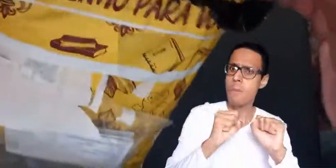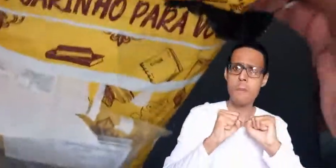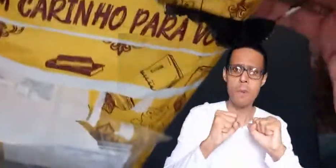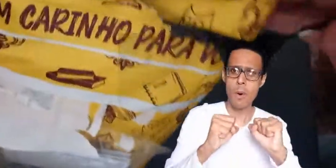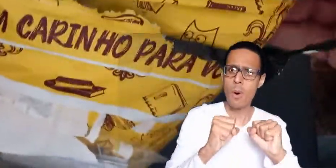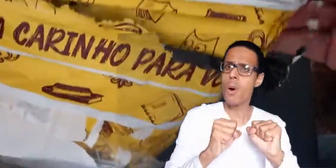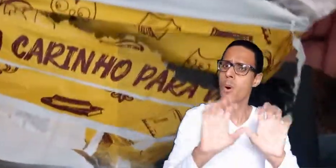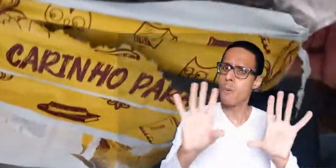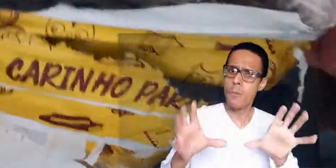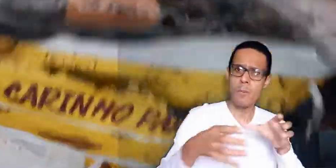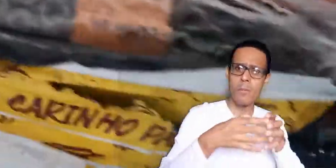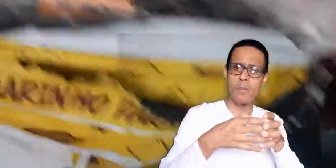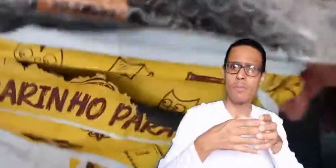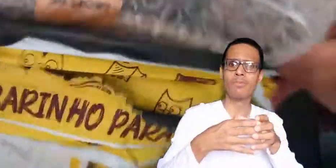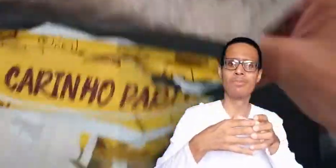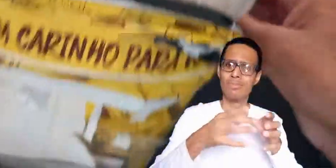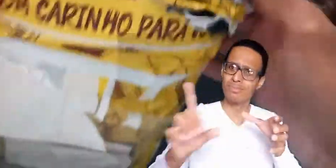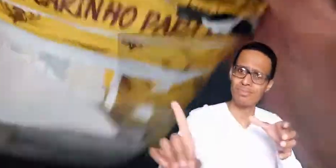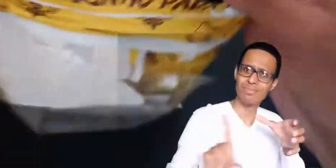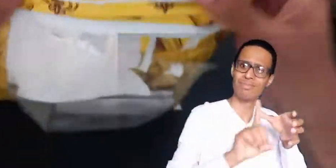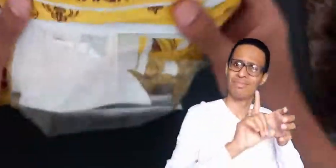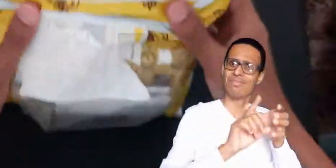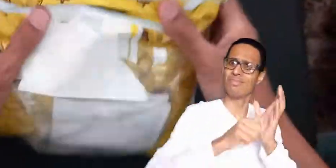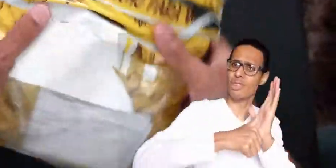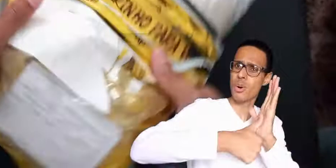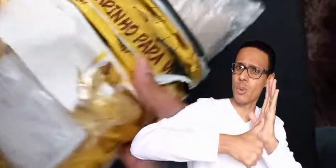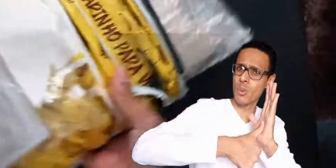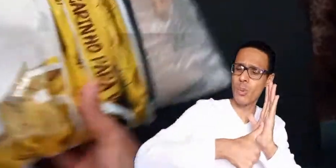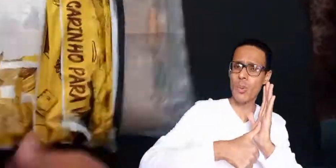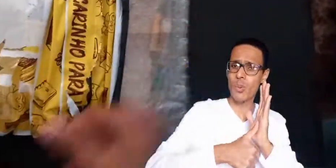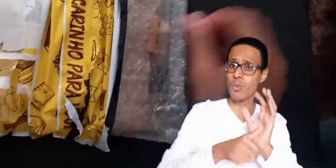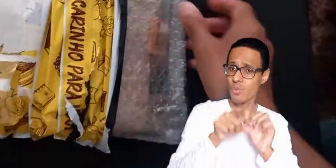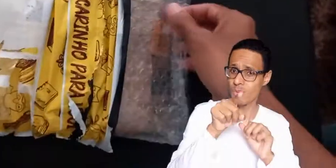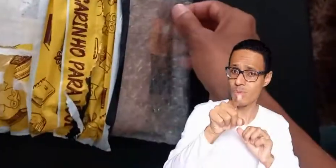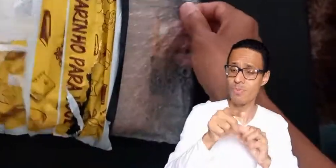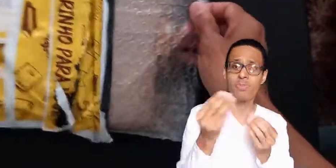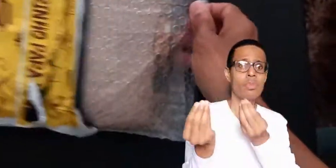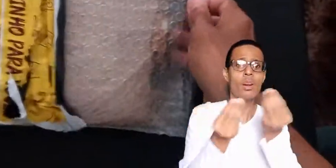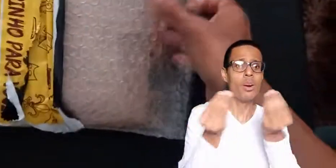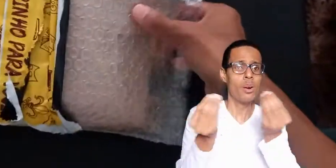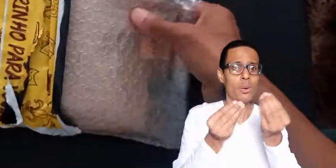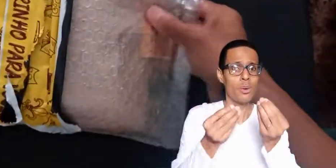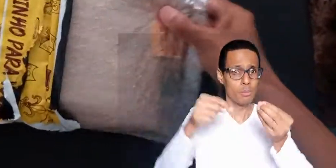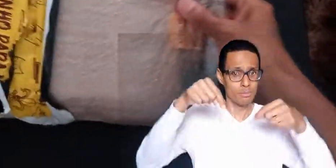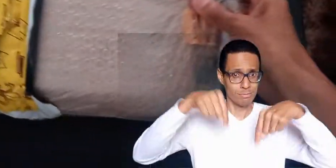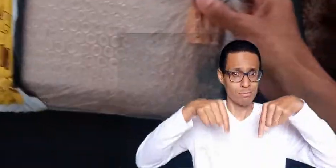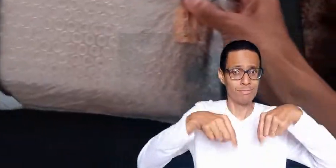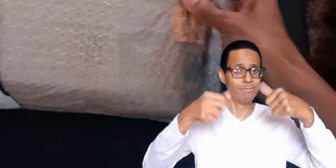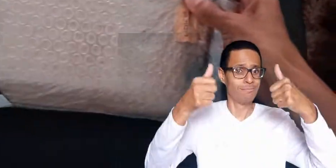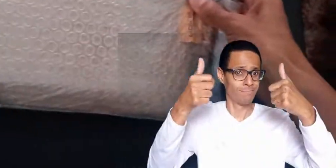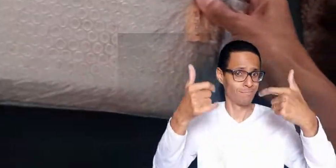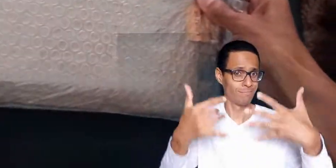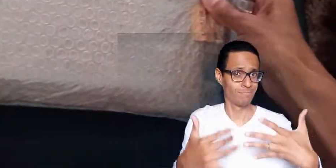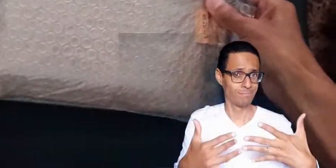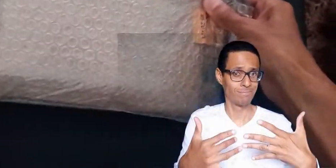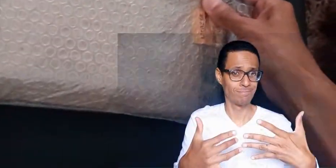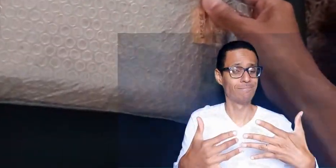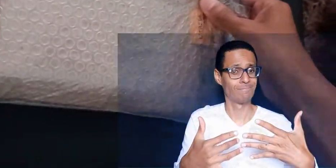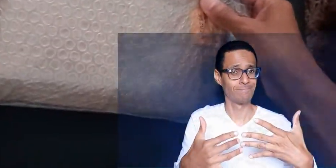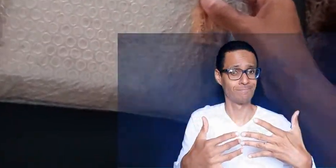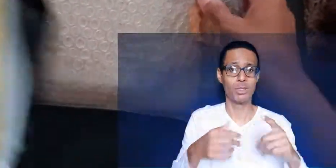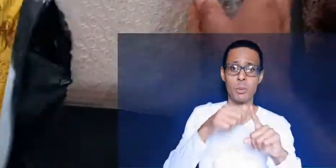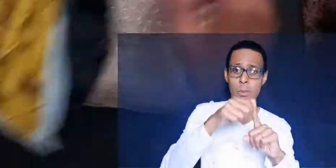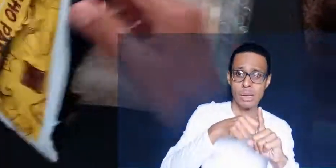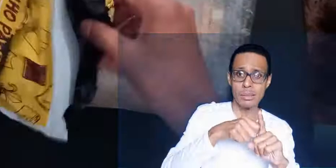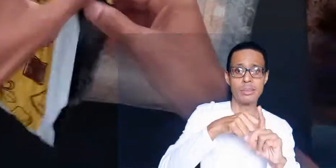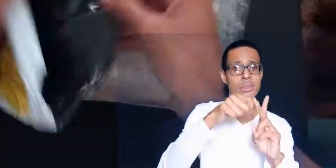também fazer parte do nosso clube. Você vai receber aí, dependendo do que você escolher, os livros que